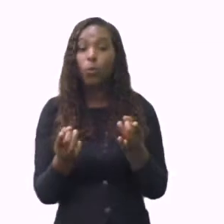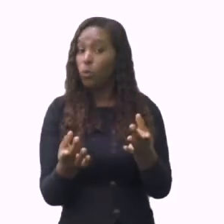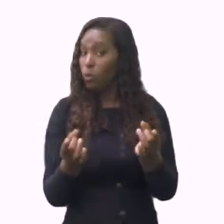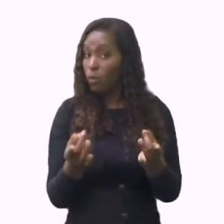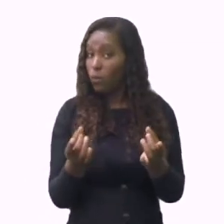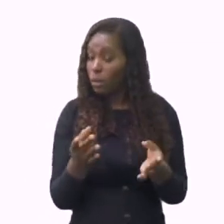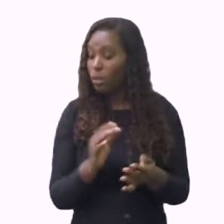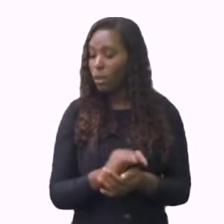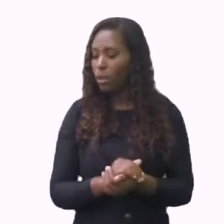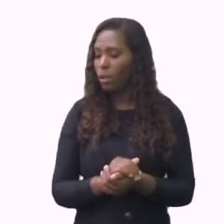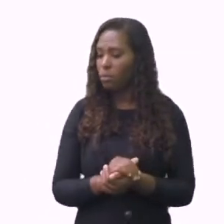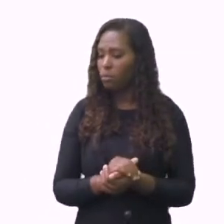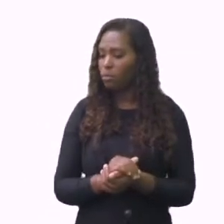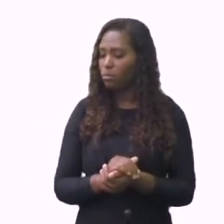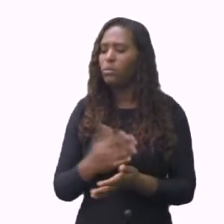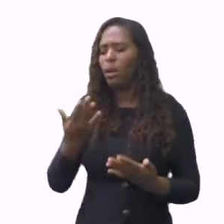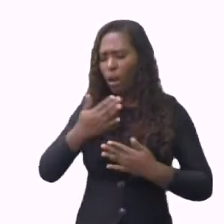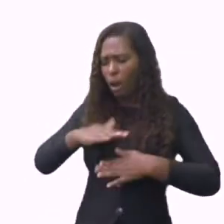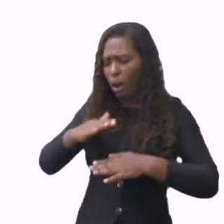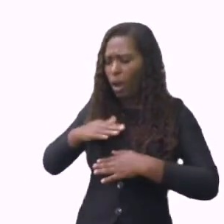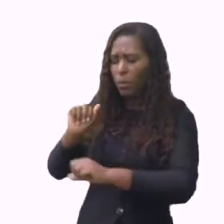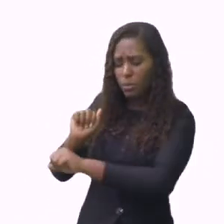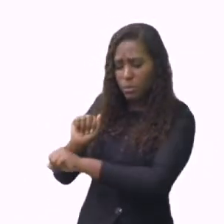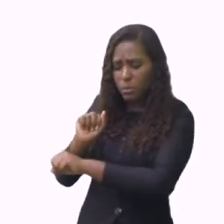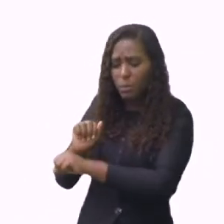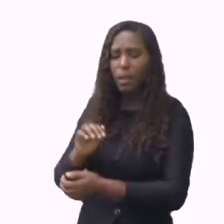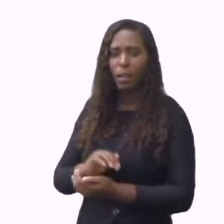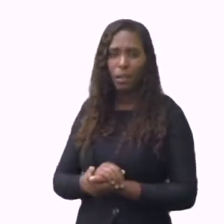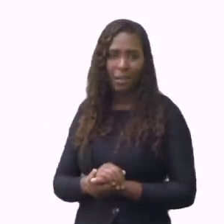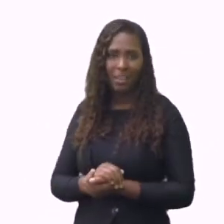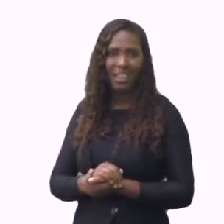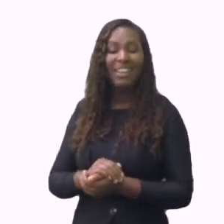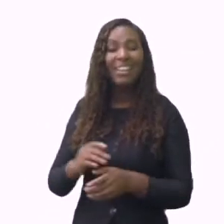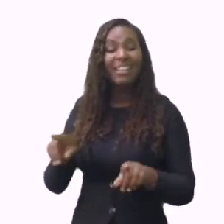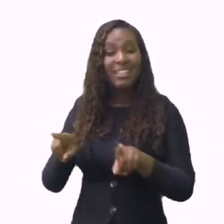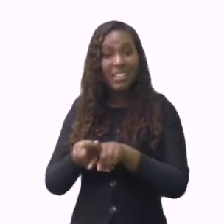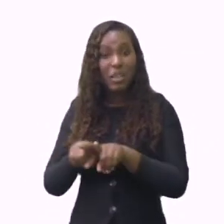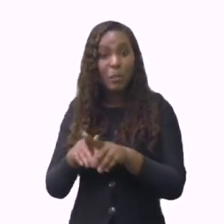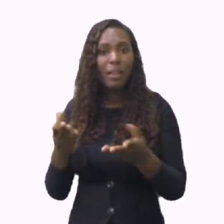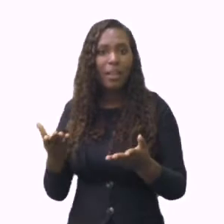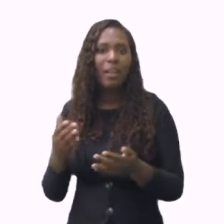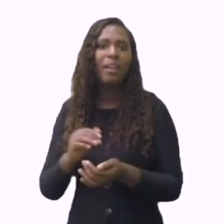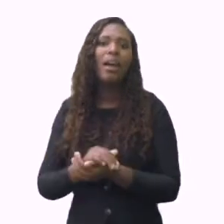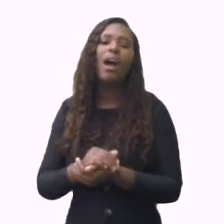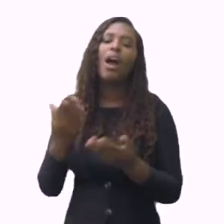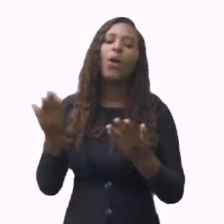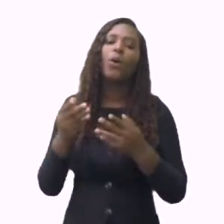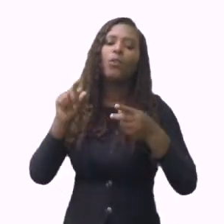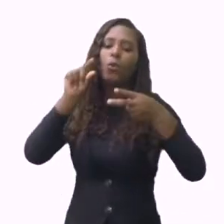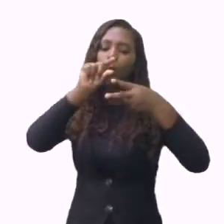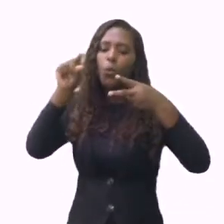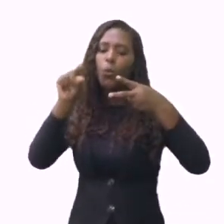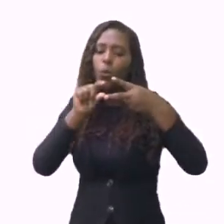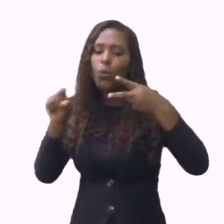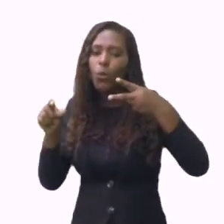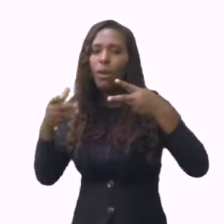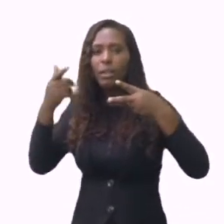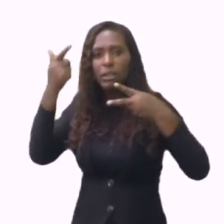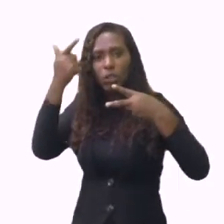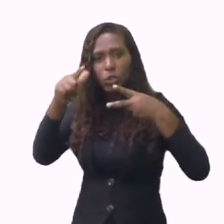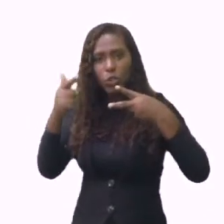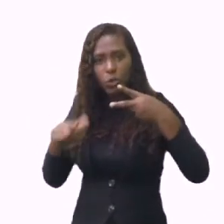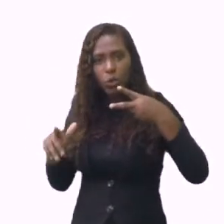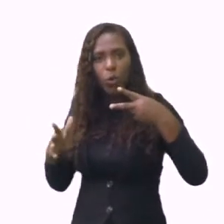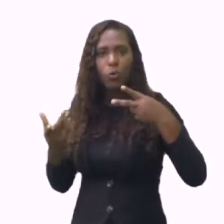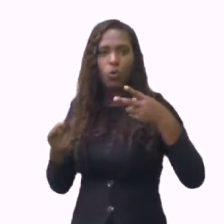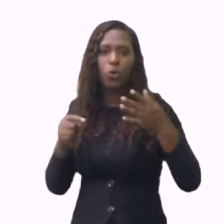para ele. Então, vou falar a primeira e a segunda com as entonações necessárias e com os pontos que